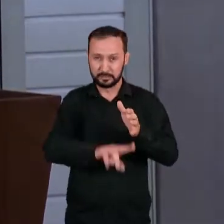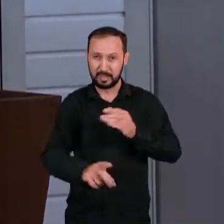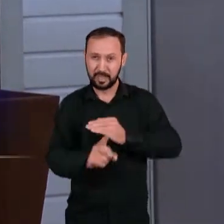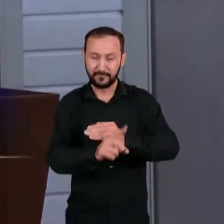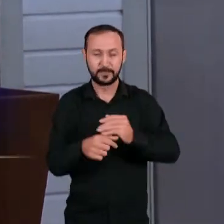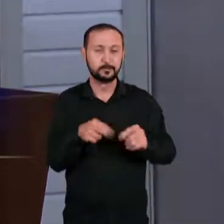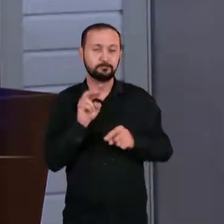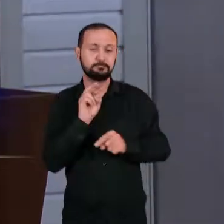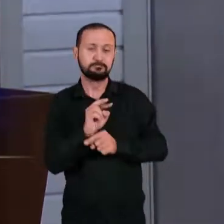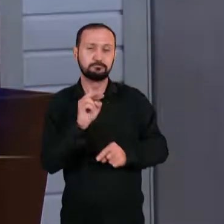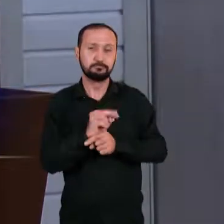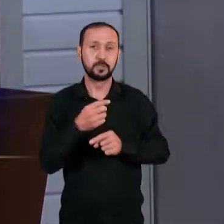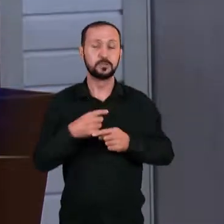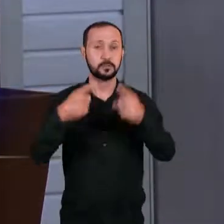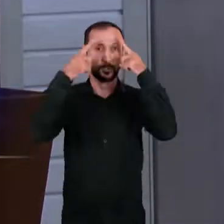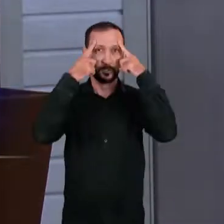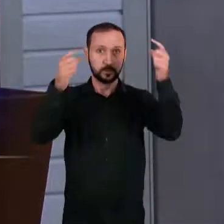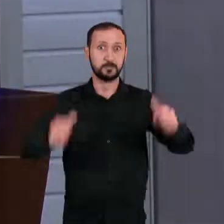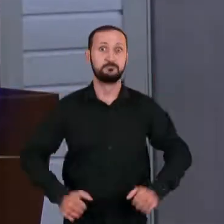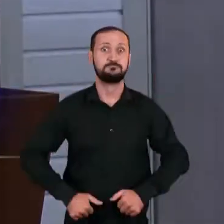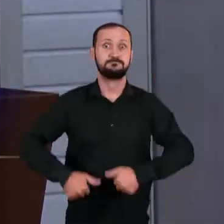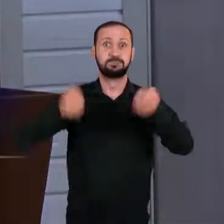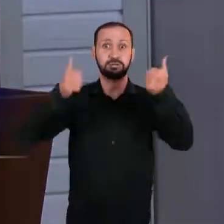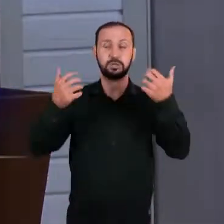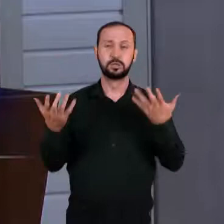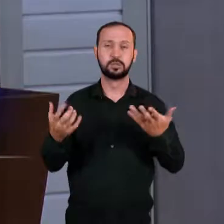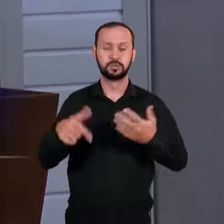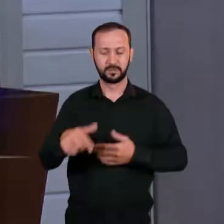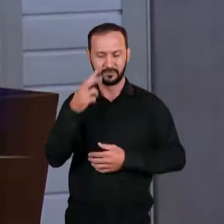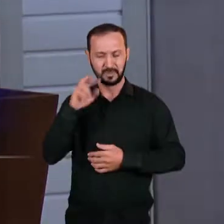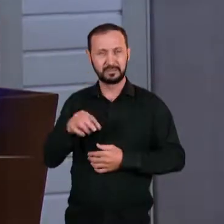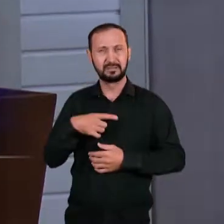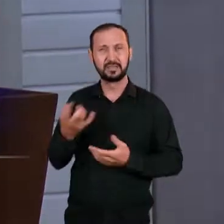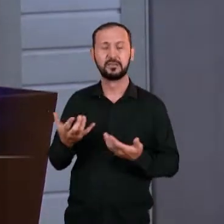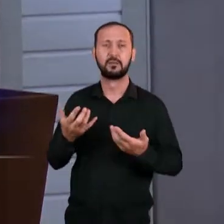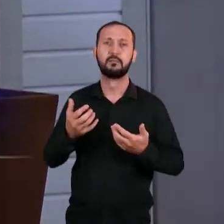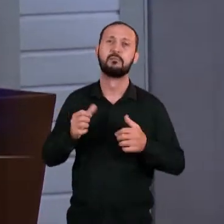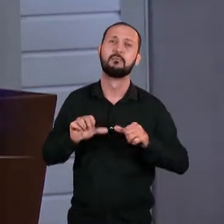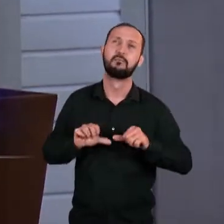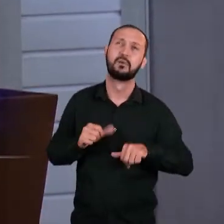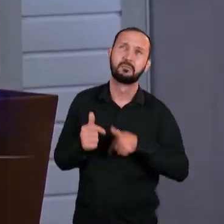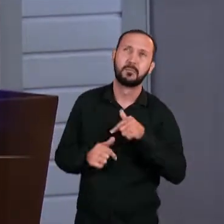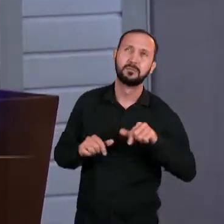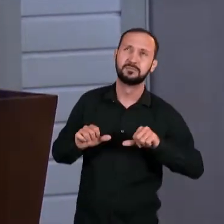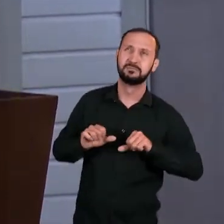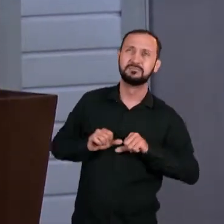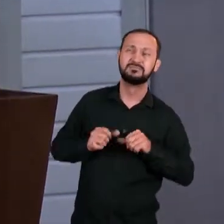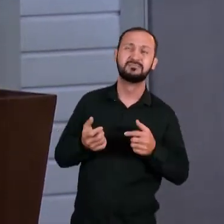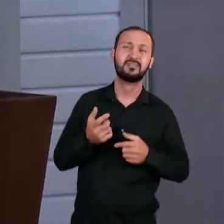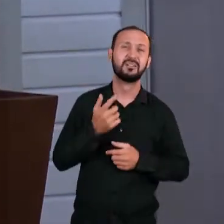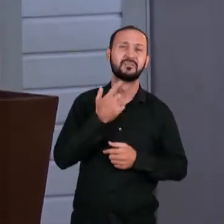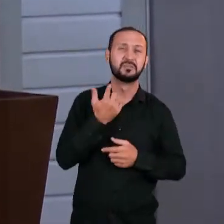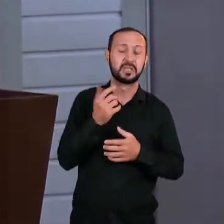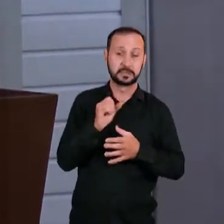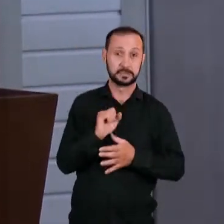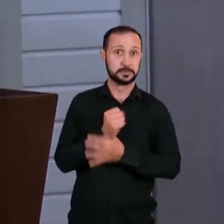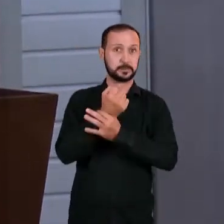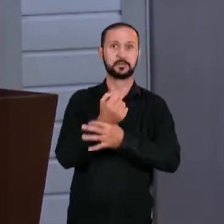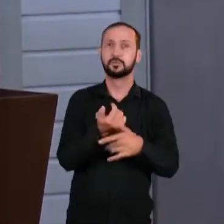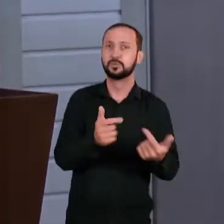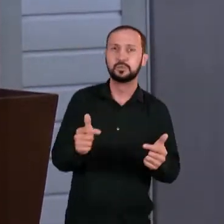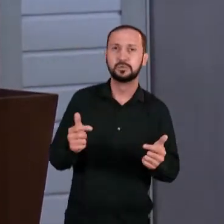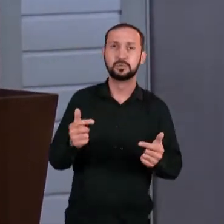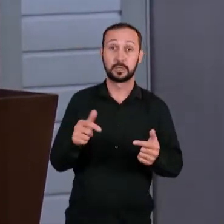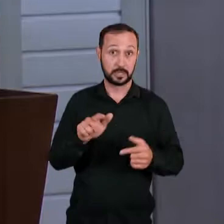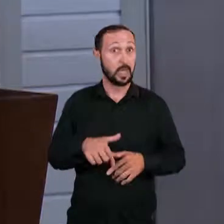mais elevado de estresse. Então, percebeu-se que esses funcionários ficavam um pouco desmotivados, não sentiam muita segurança no trabalho deles, que tinha